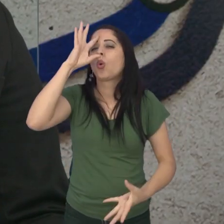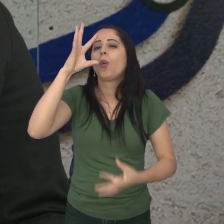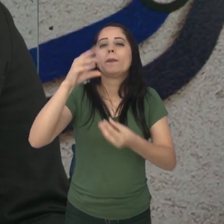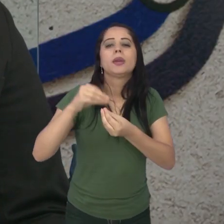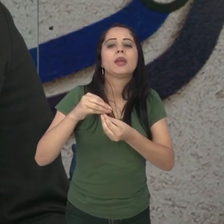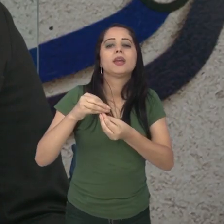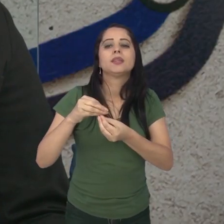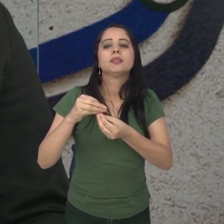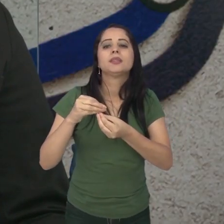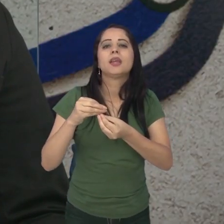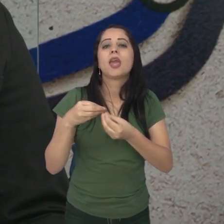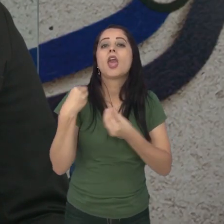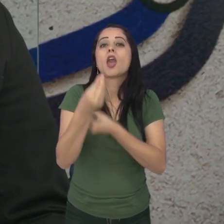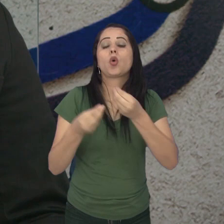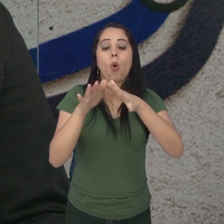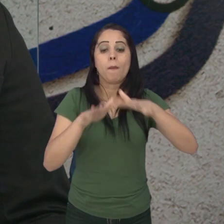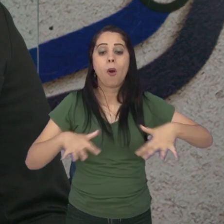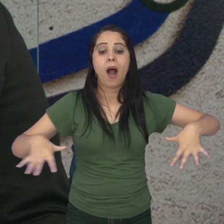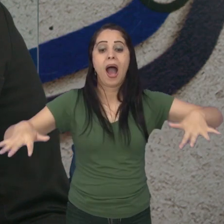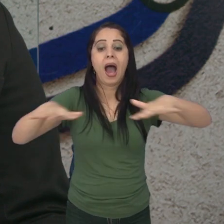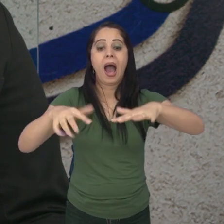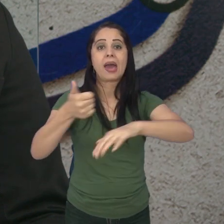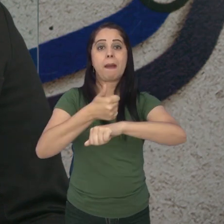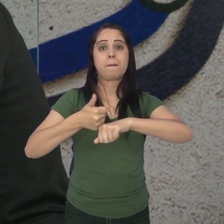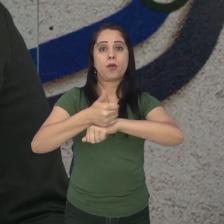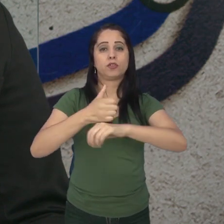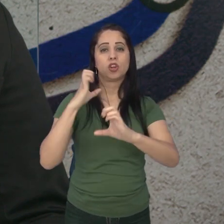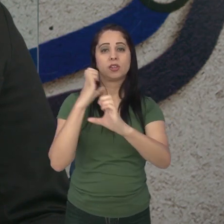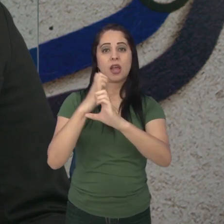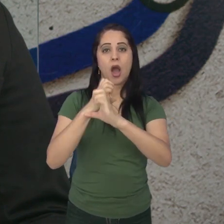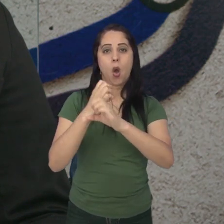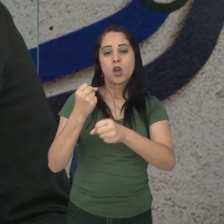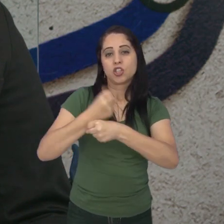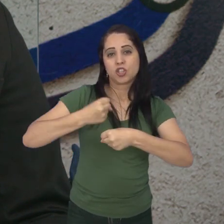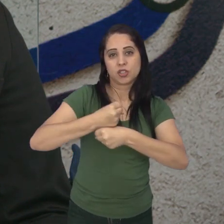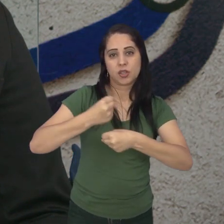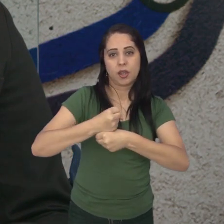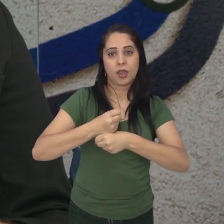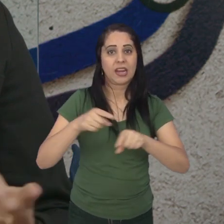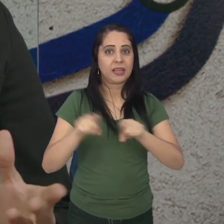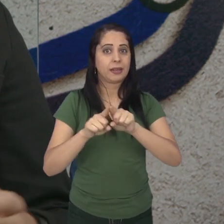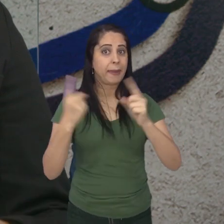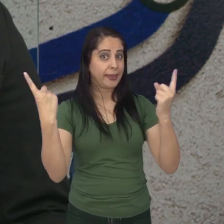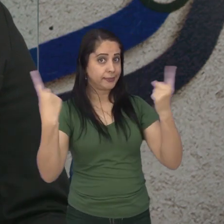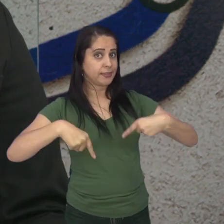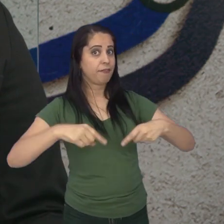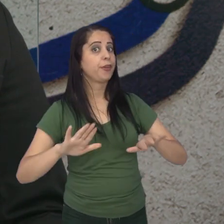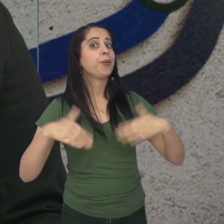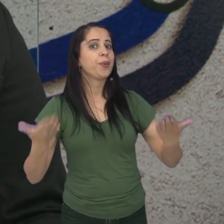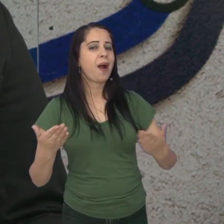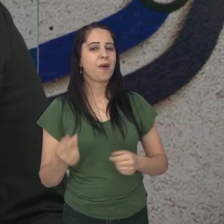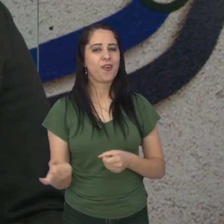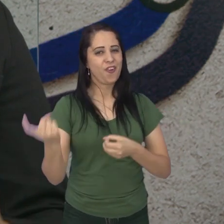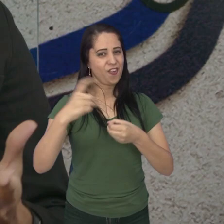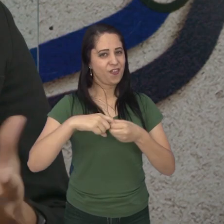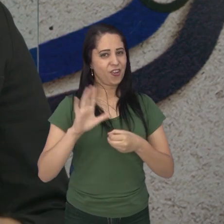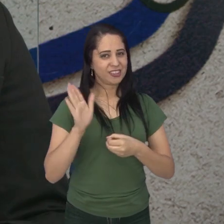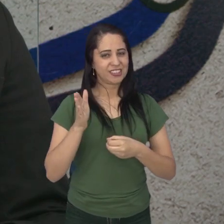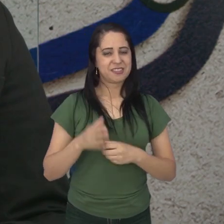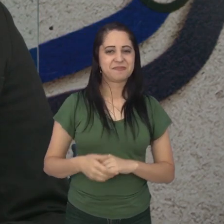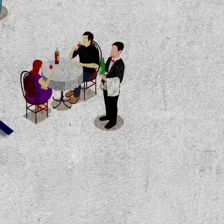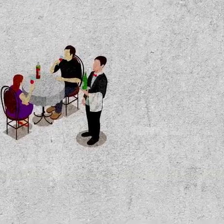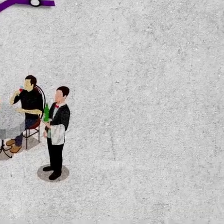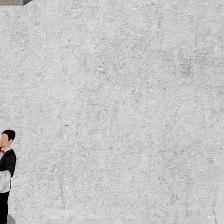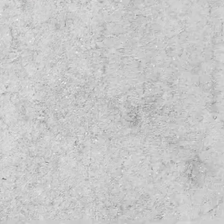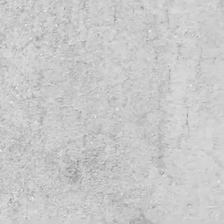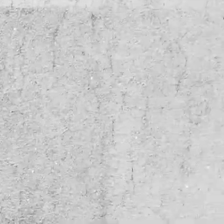próximo bloco, vamos entender um pouco mais sobre o campo de atuação profissional de engenheiro civil e quais são os seus desafios. Voltamos